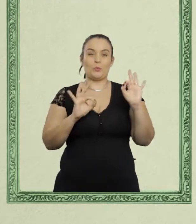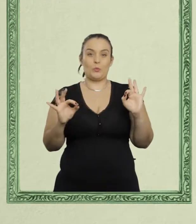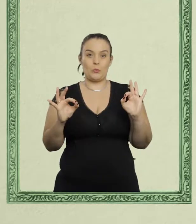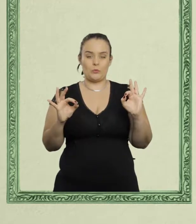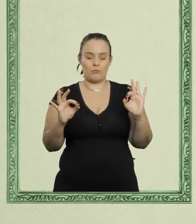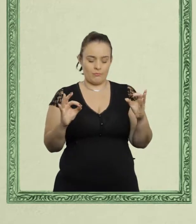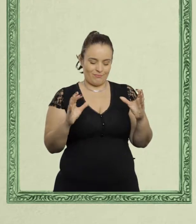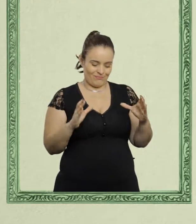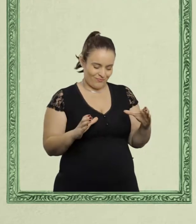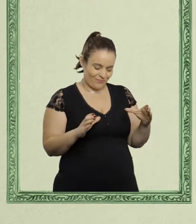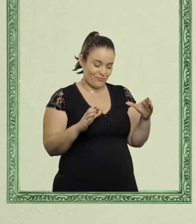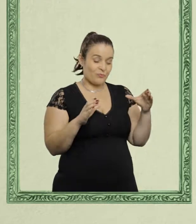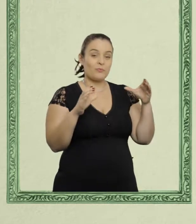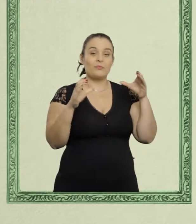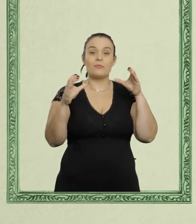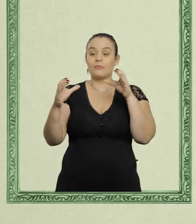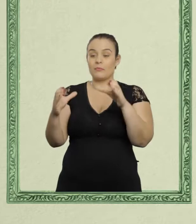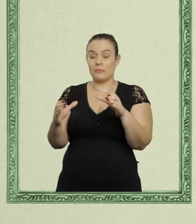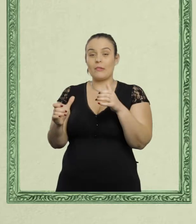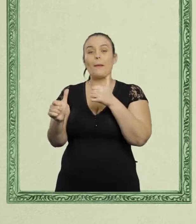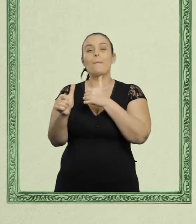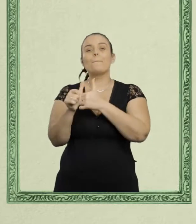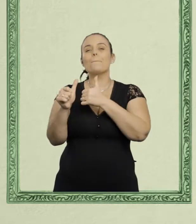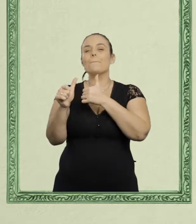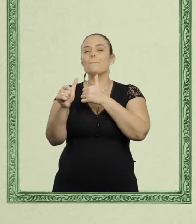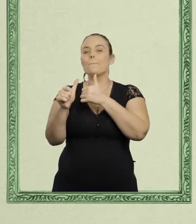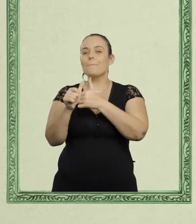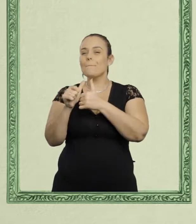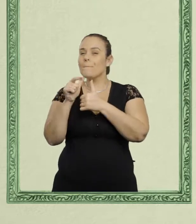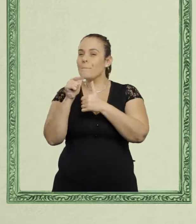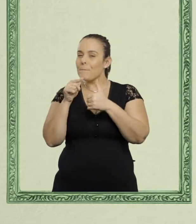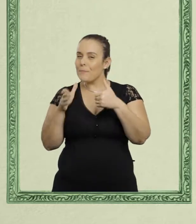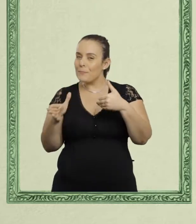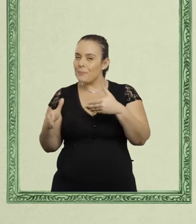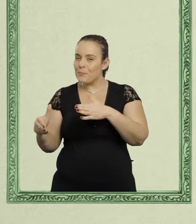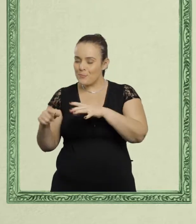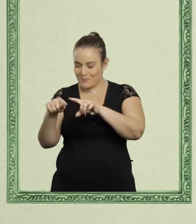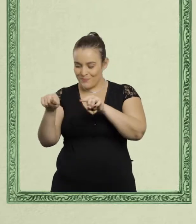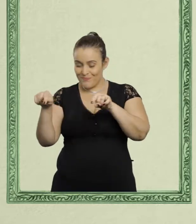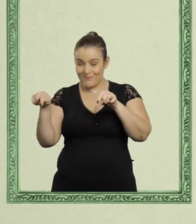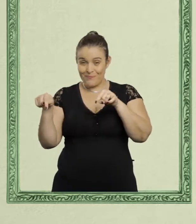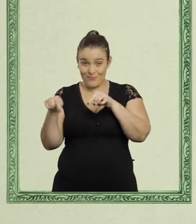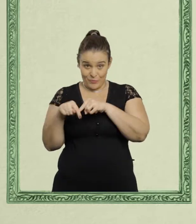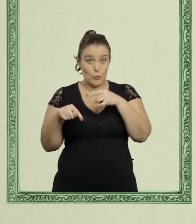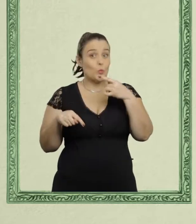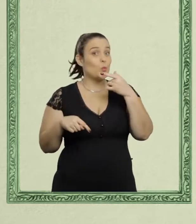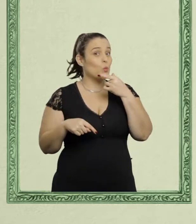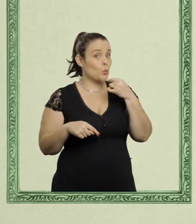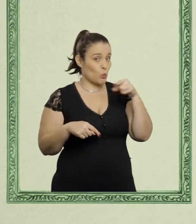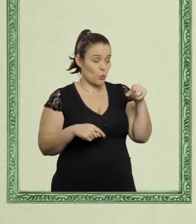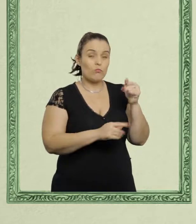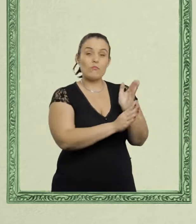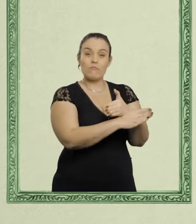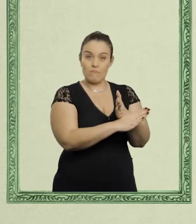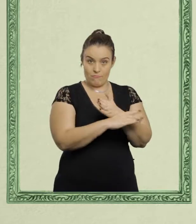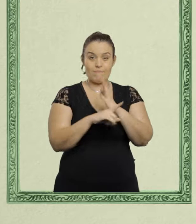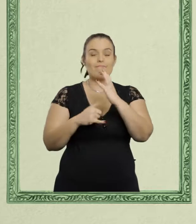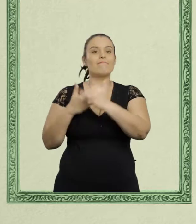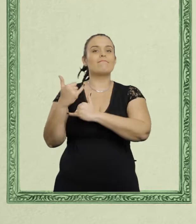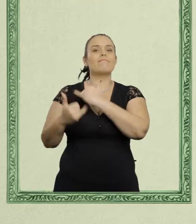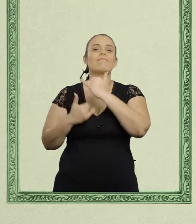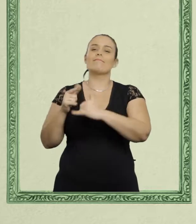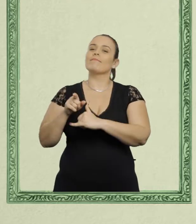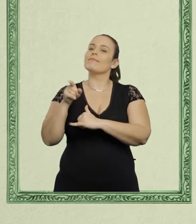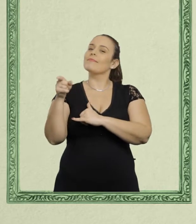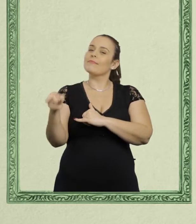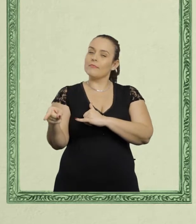deixar o bolo na margem da Lagoa das Sereias. Os meninos perdidos brincam e nadam na lagoa. Gancho